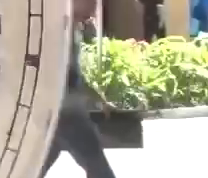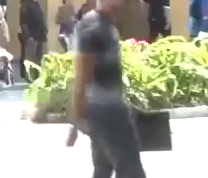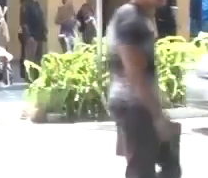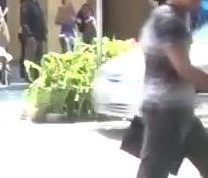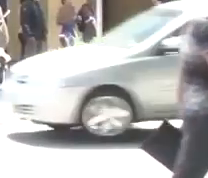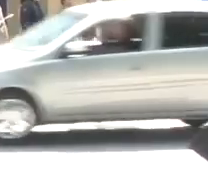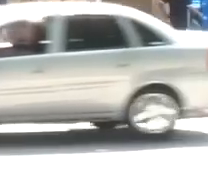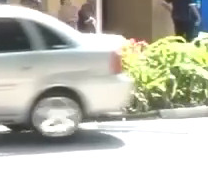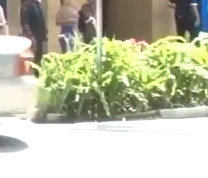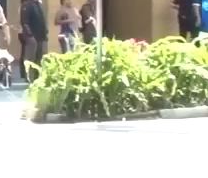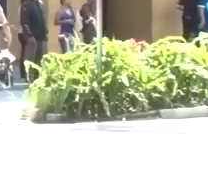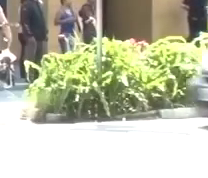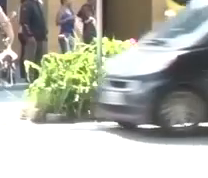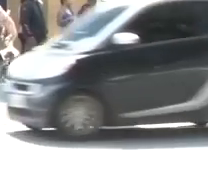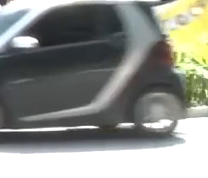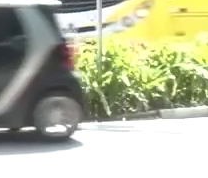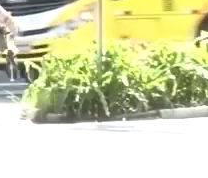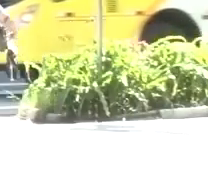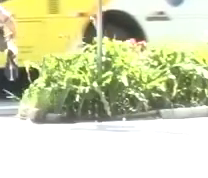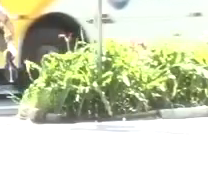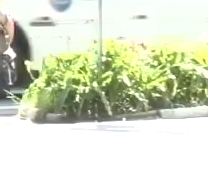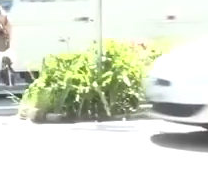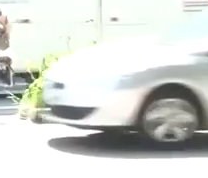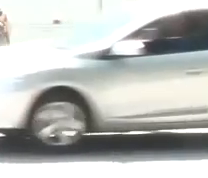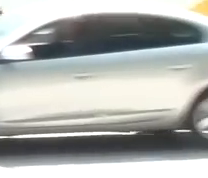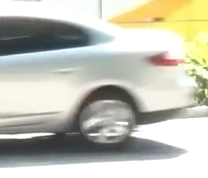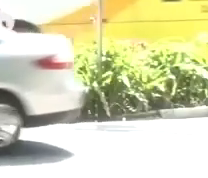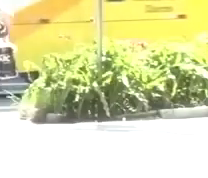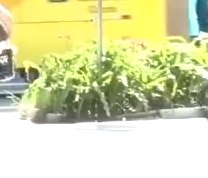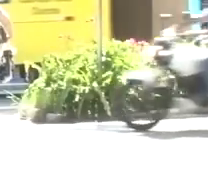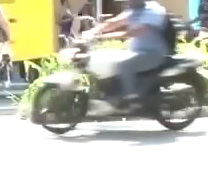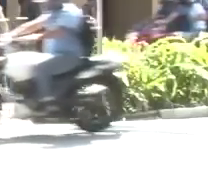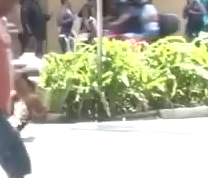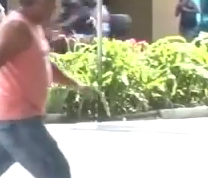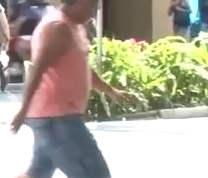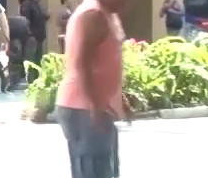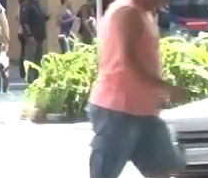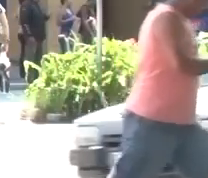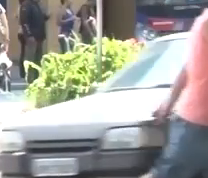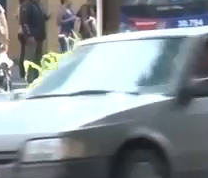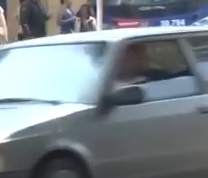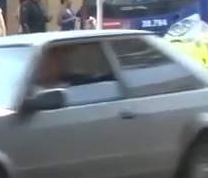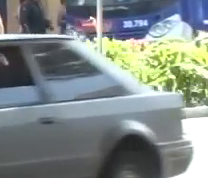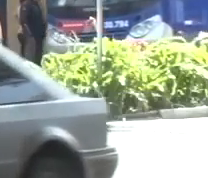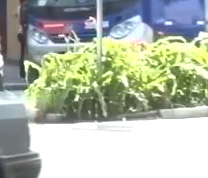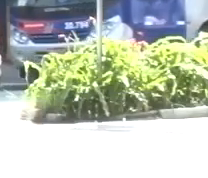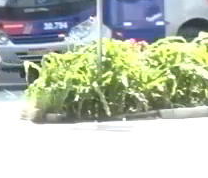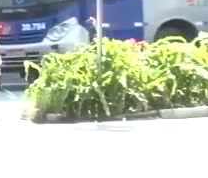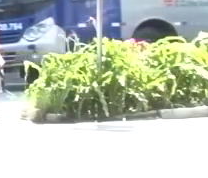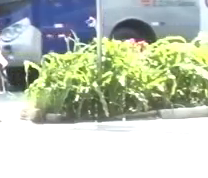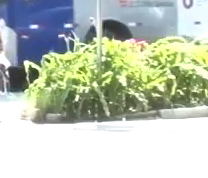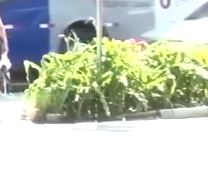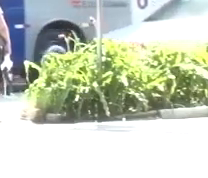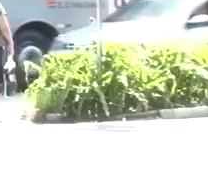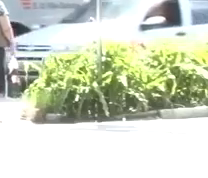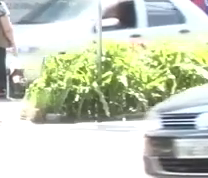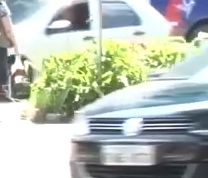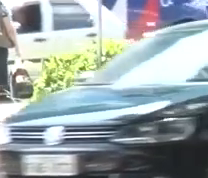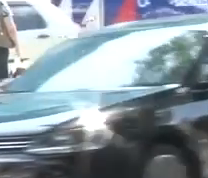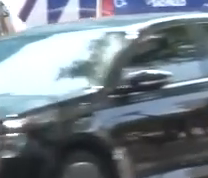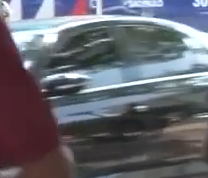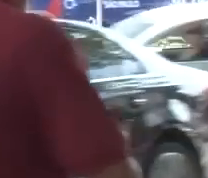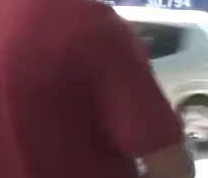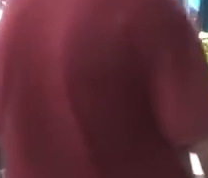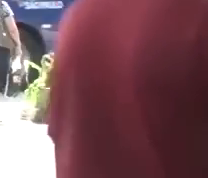Primeiro, é preciso explicar que no ano seguinte a cada eleição para a Câmara de Vereadores tem início uma